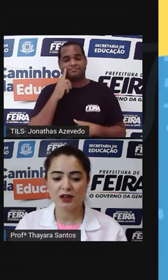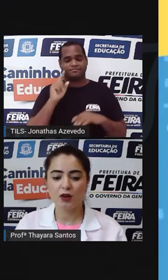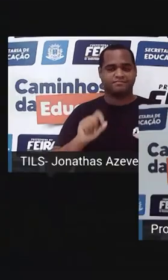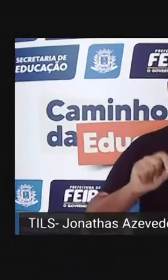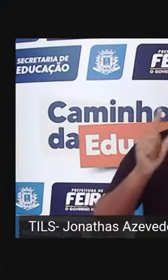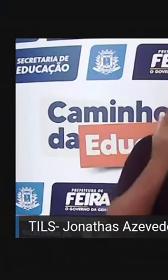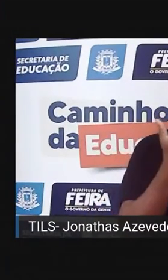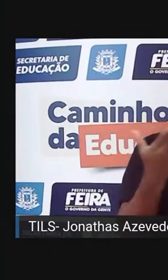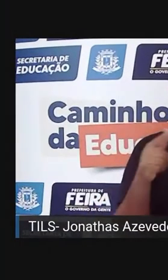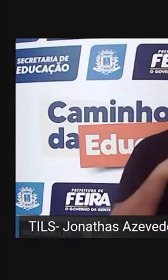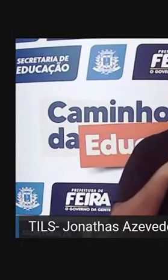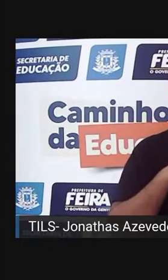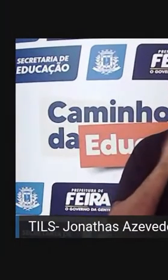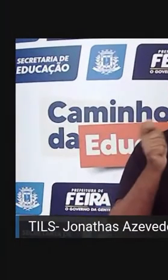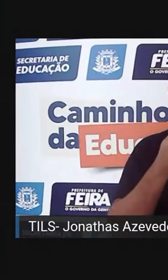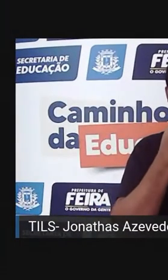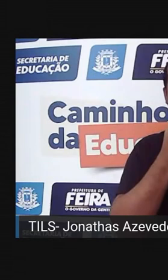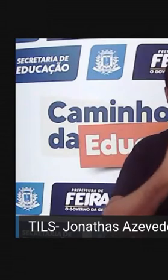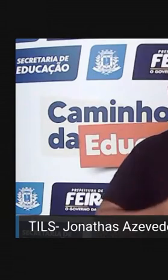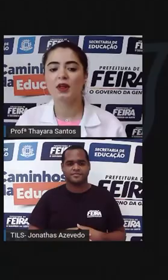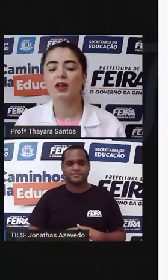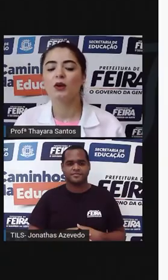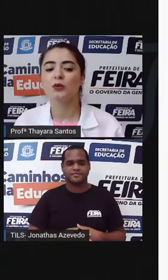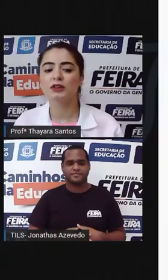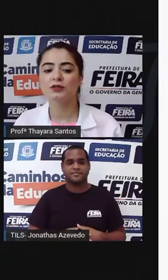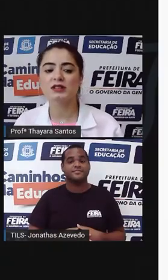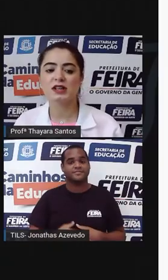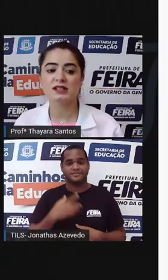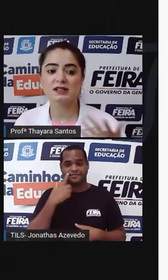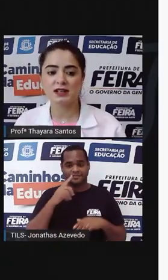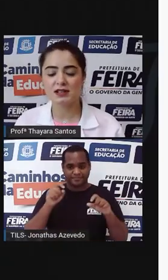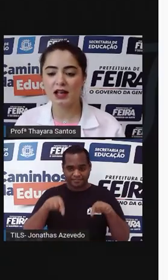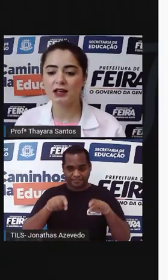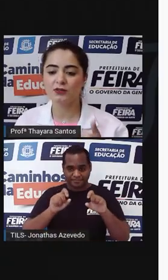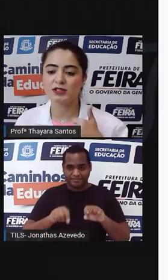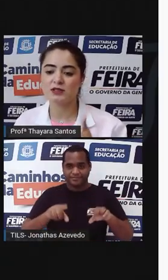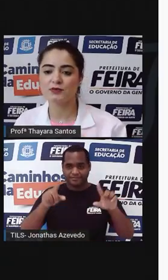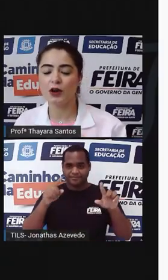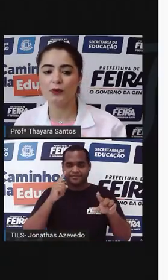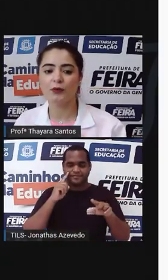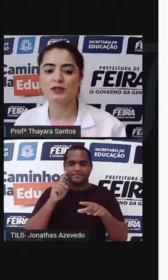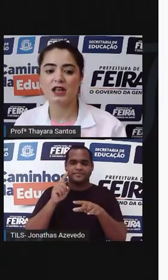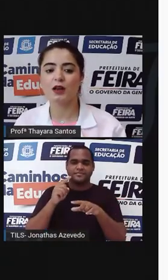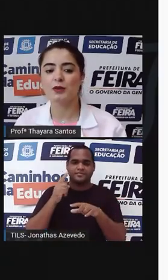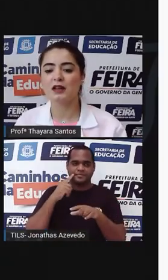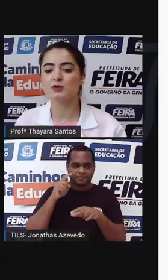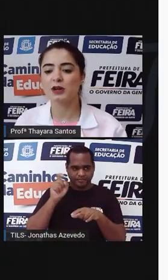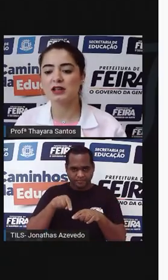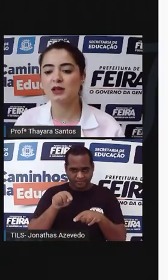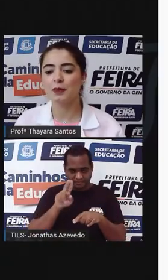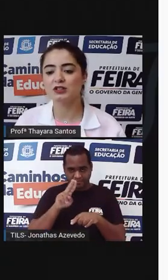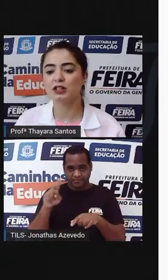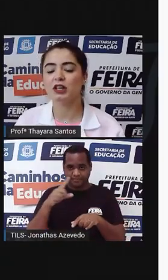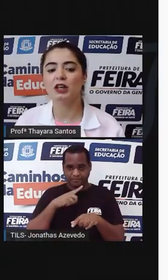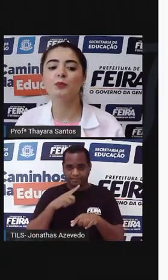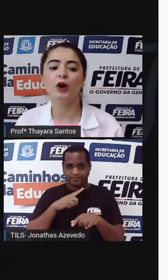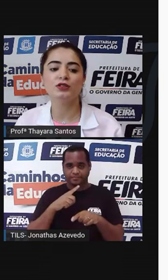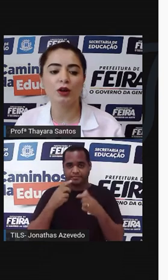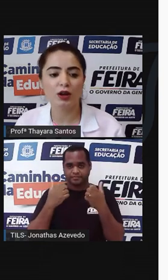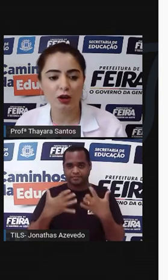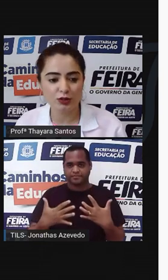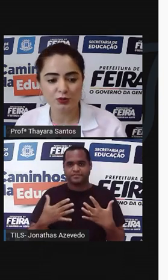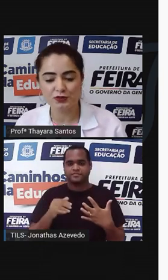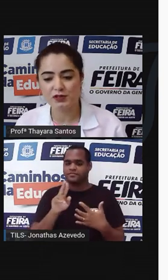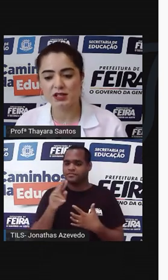vocês verem como é que tá essa atividade. Quando vocês acessarem, vocês vão ser encaminhados pra essa página aqui.